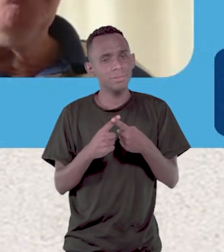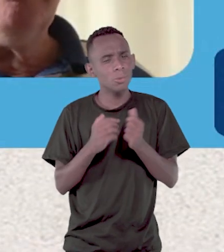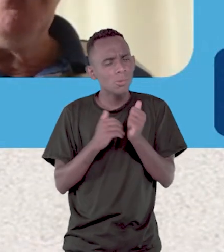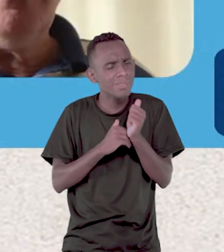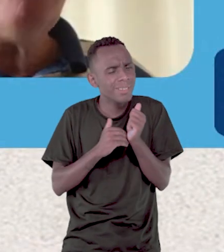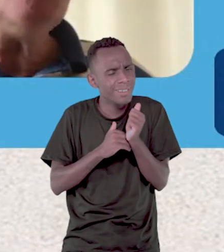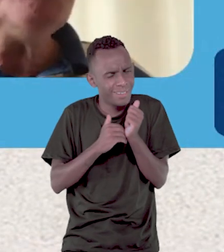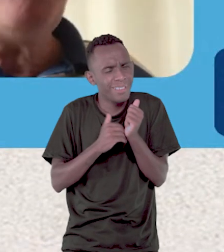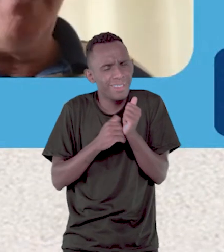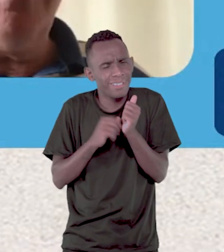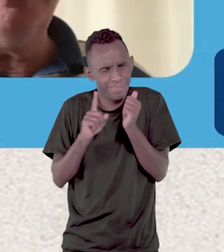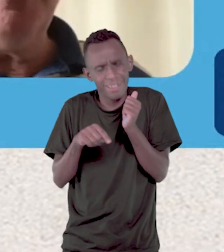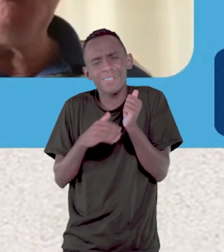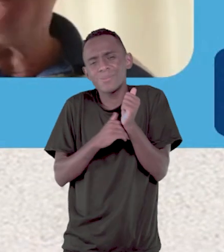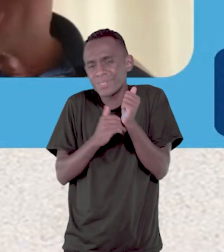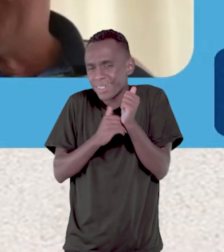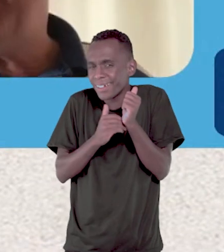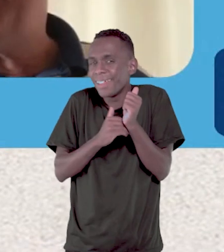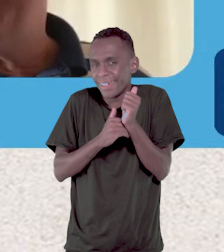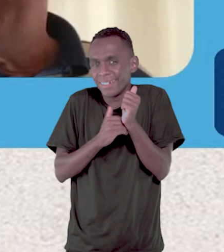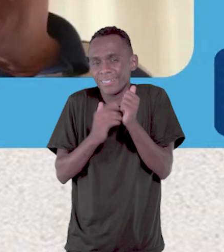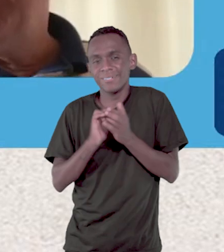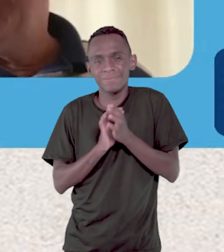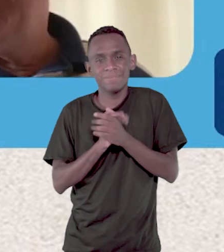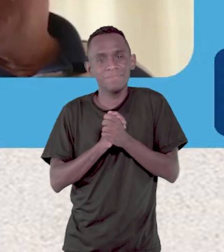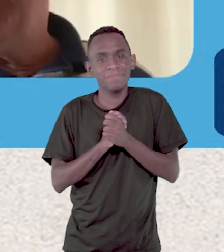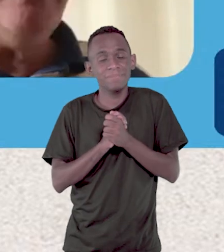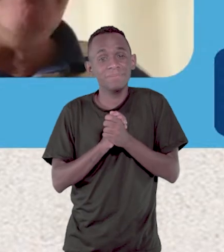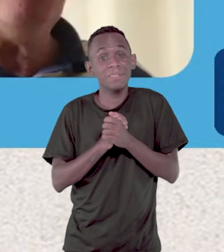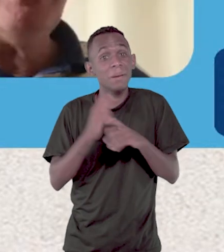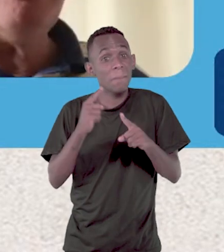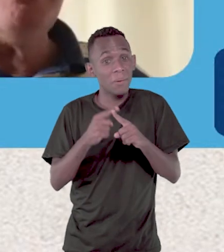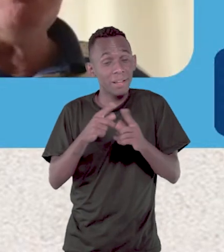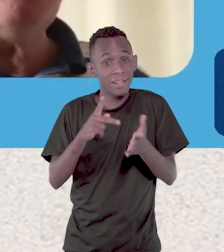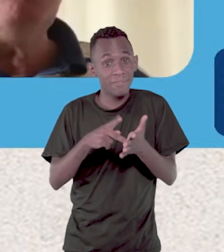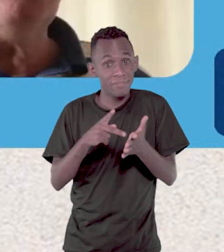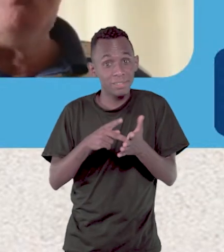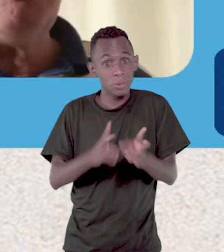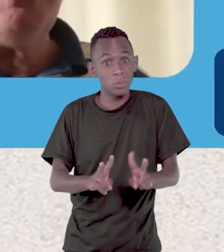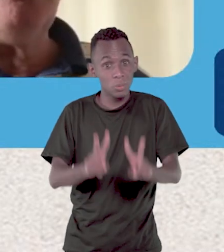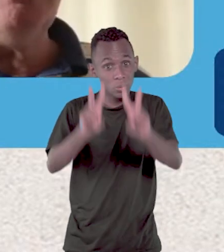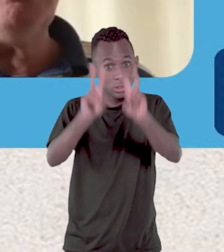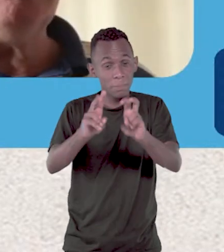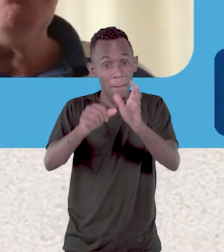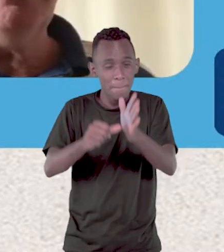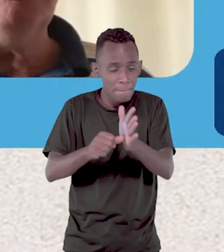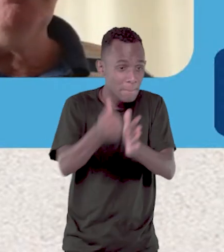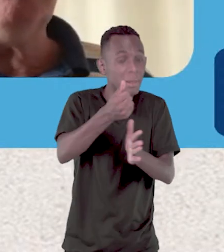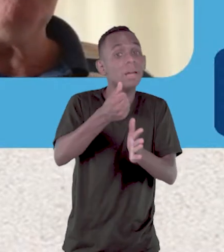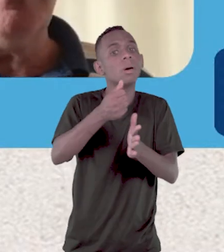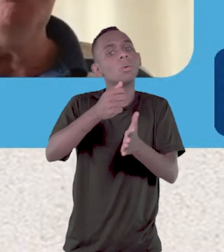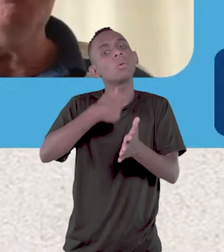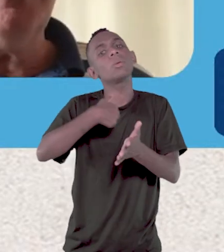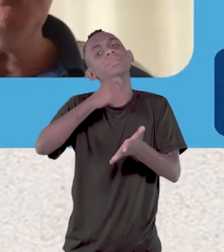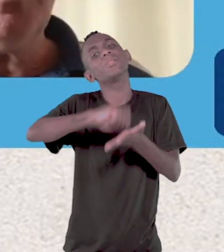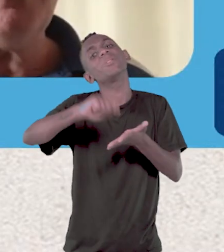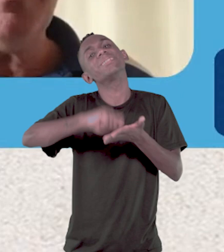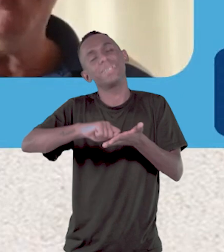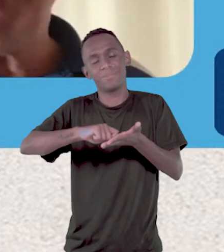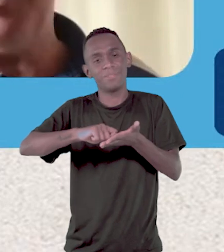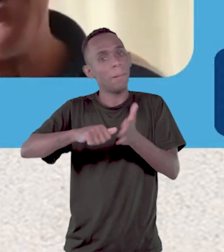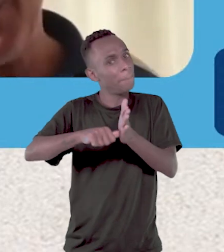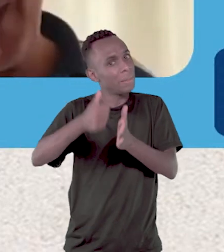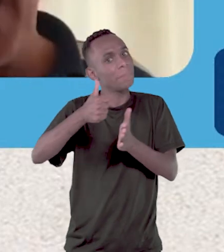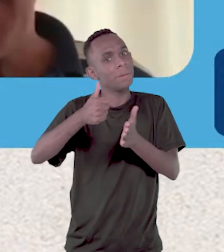Suspensezinho. É um suspense. Tá, Porque, na verdade, o título é a primeira coisa que eu escrevo, né? Você sabe, né? Eu